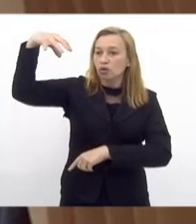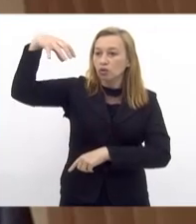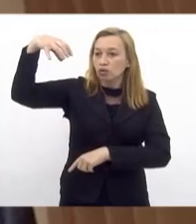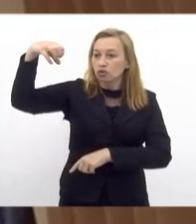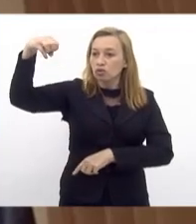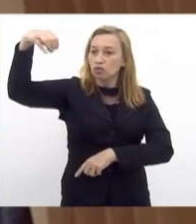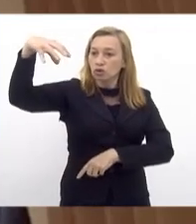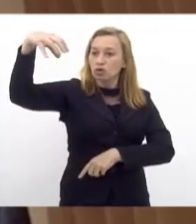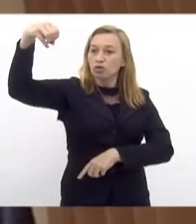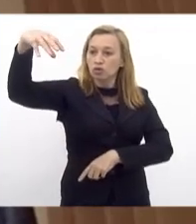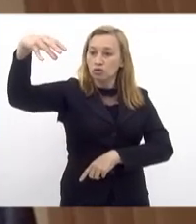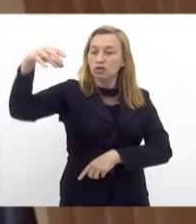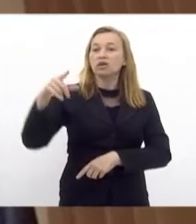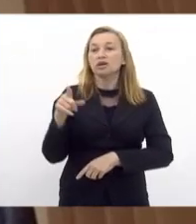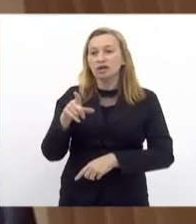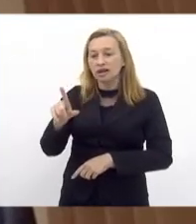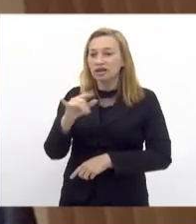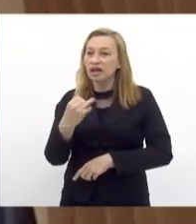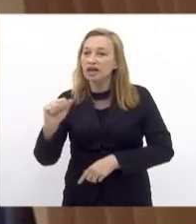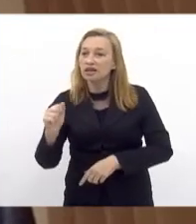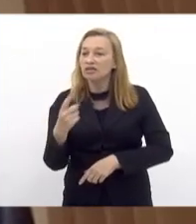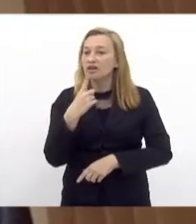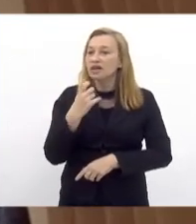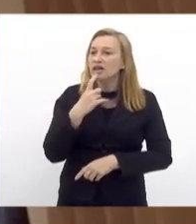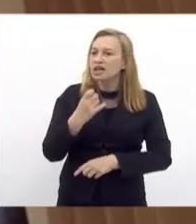ali da nossa linha vermelha. Então, esses são